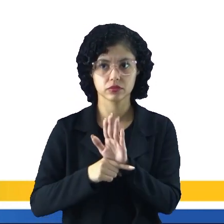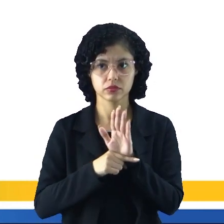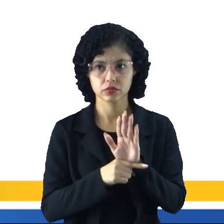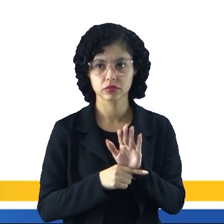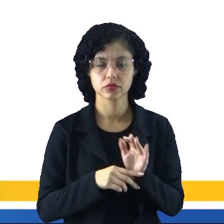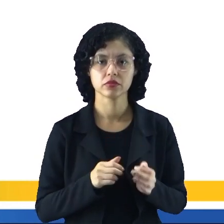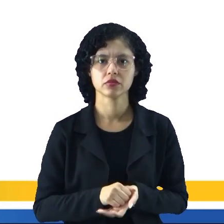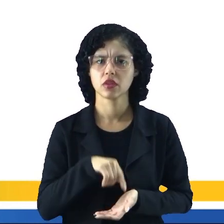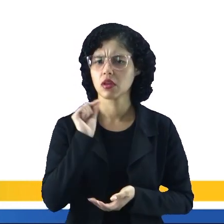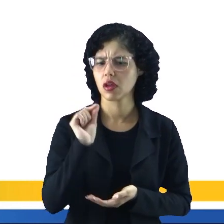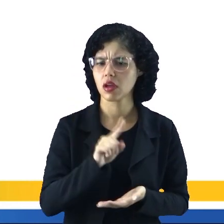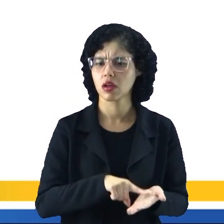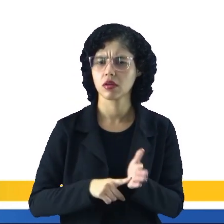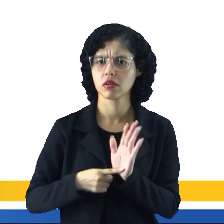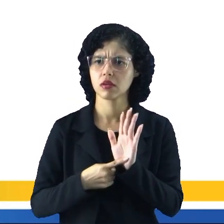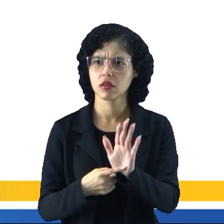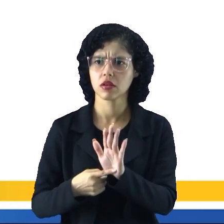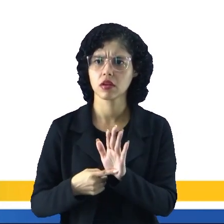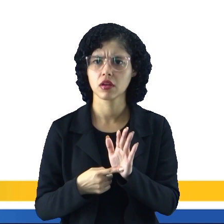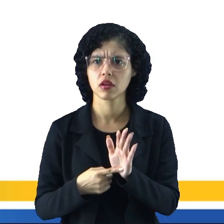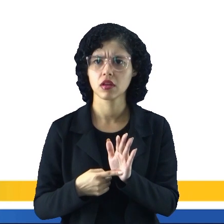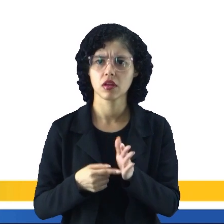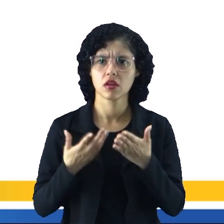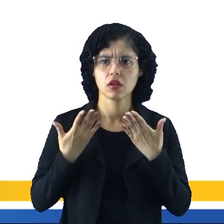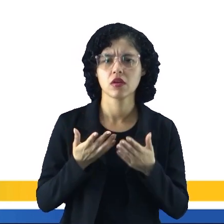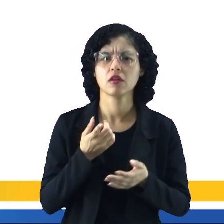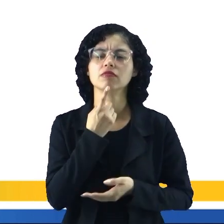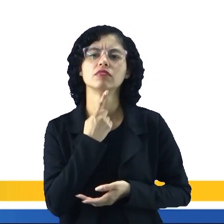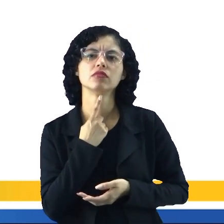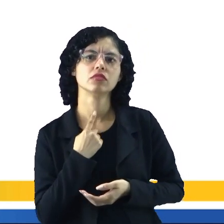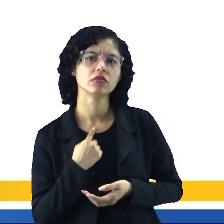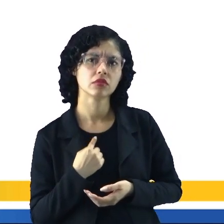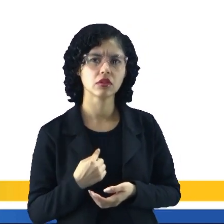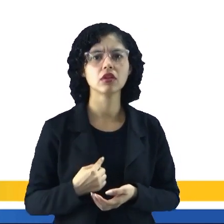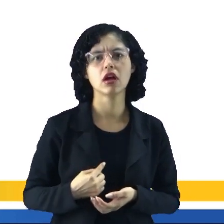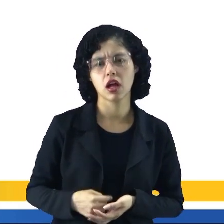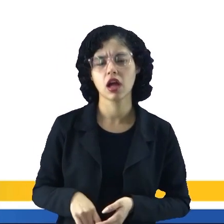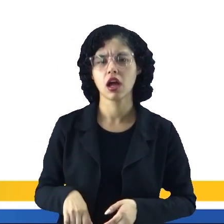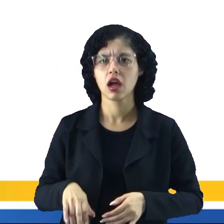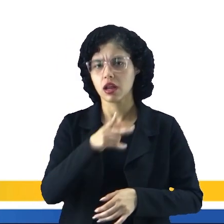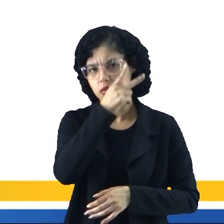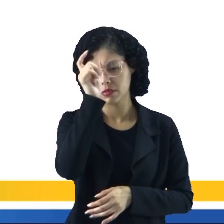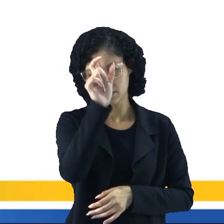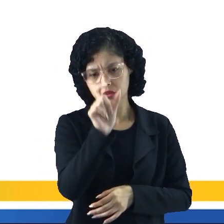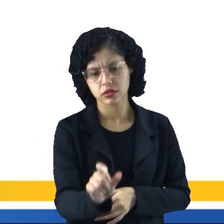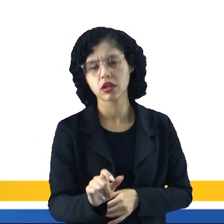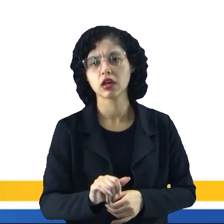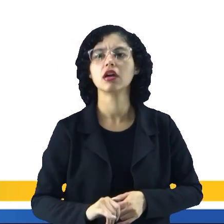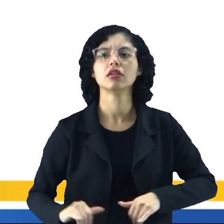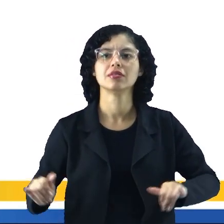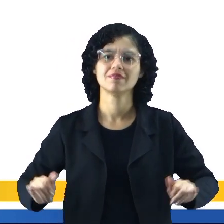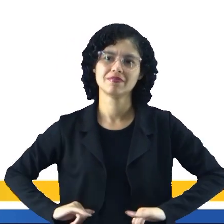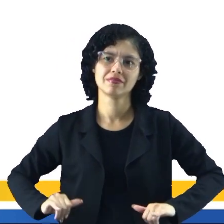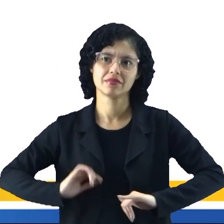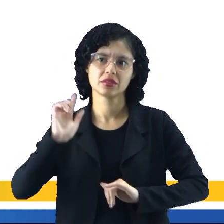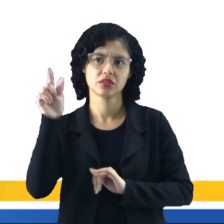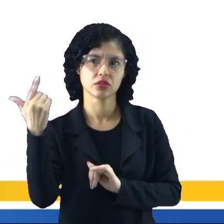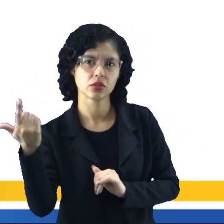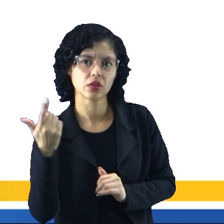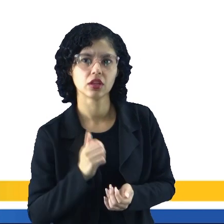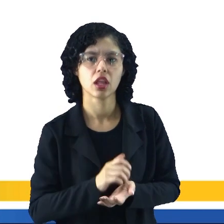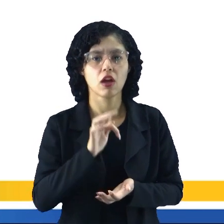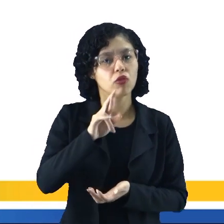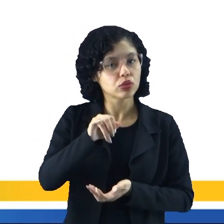ou seja o que que ele quer mostrar aí o prazer da personagem em relação ao sofrimento alheio é Fortunato ali